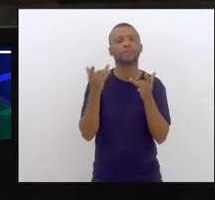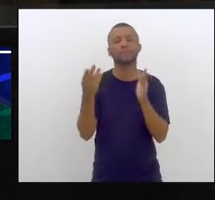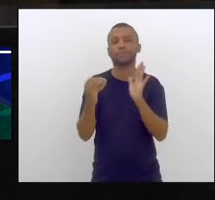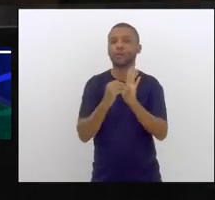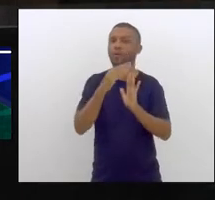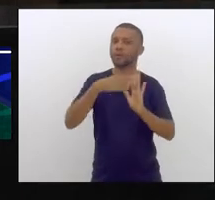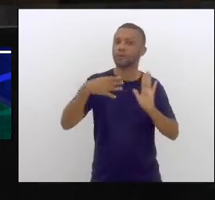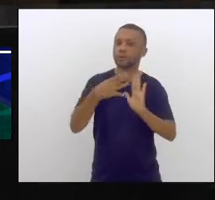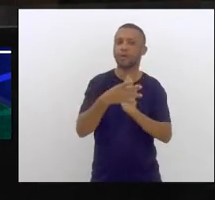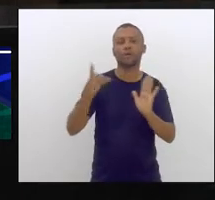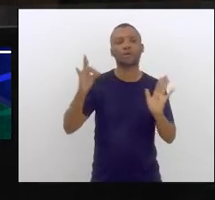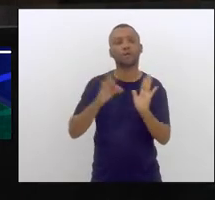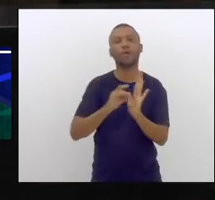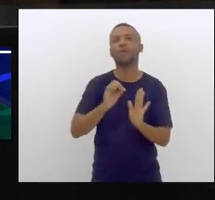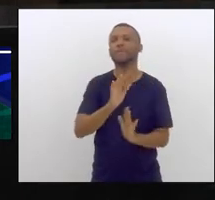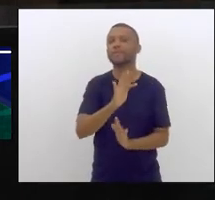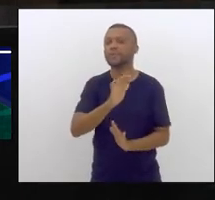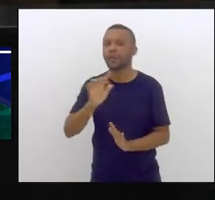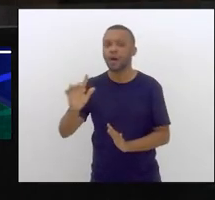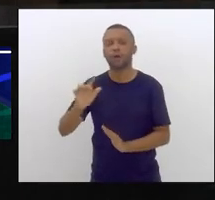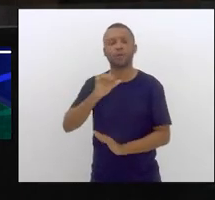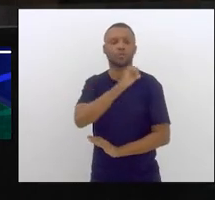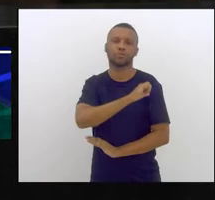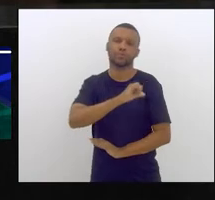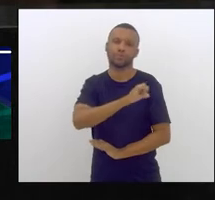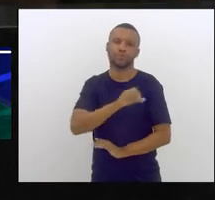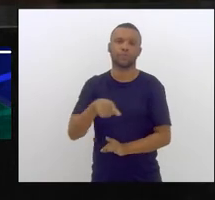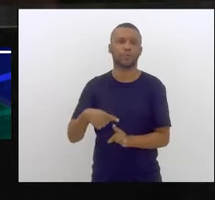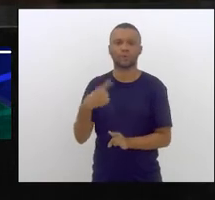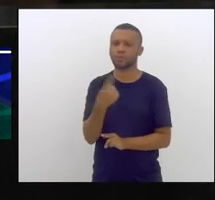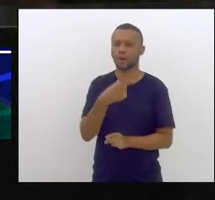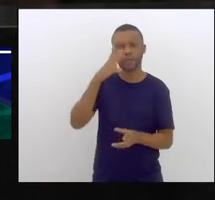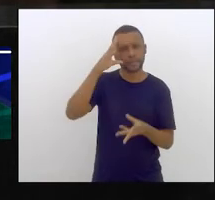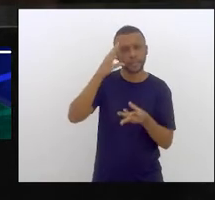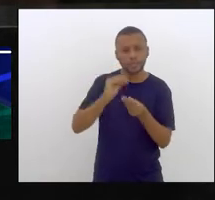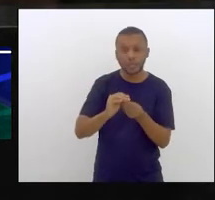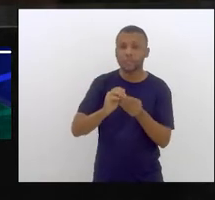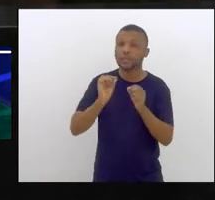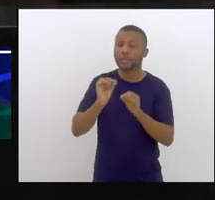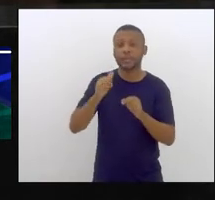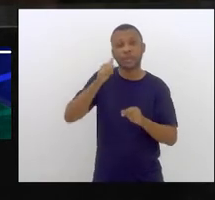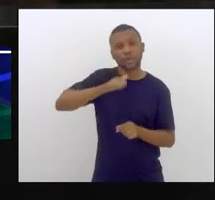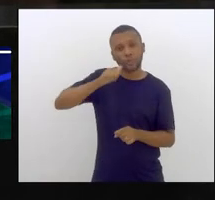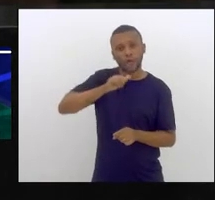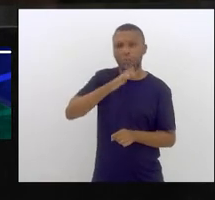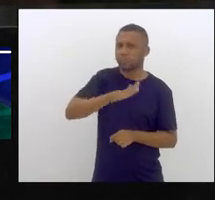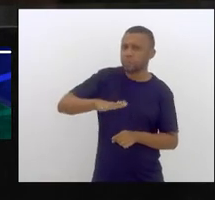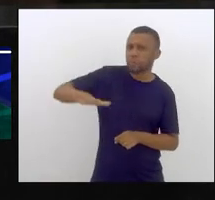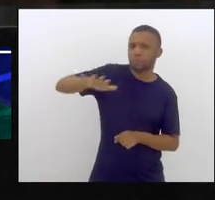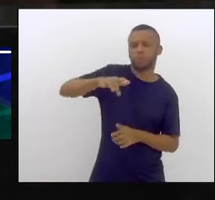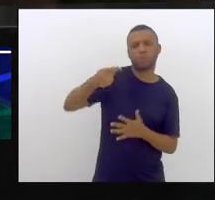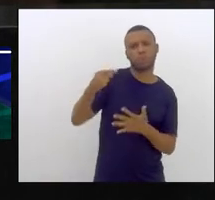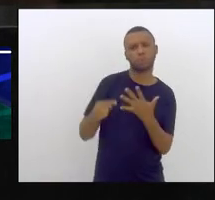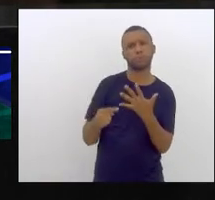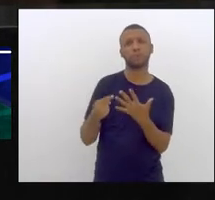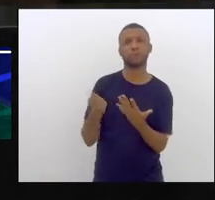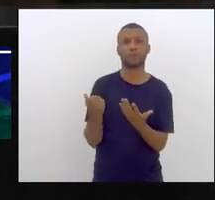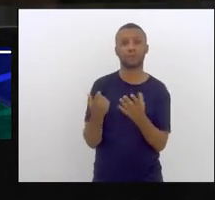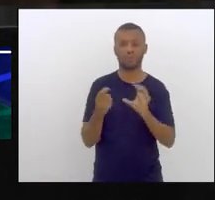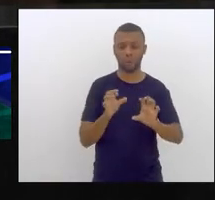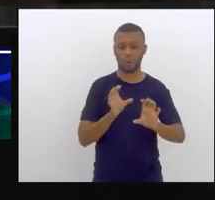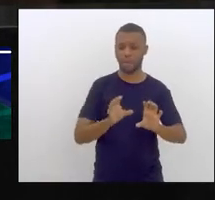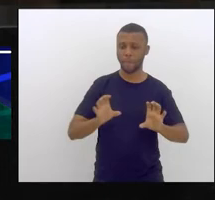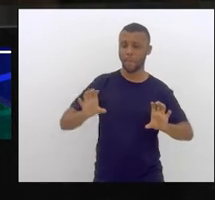calendário oficial do Estado do Rio de Janeiro, porque entendemos que essas mulheres hoje, que estão em 5